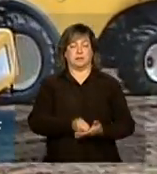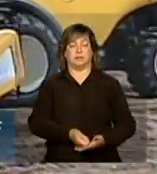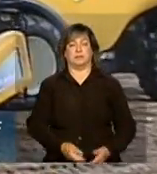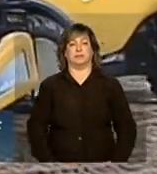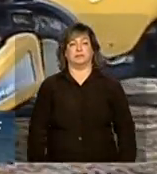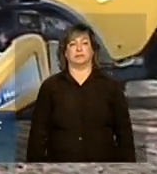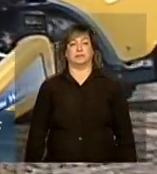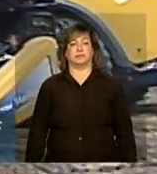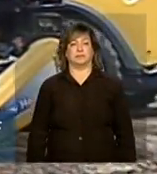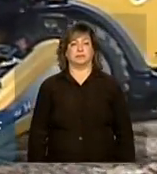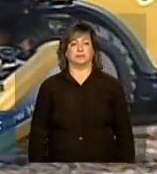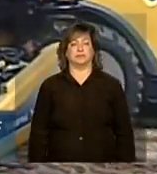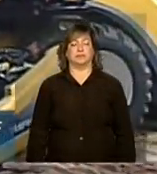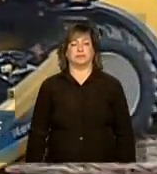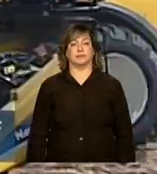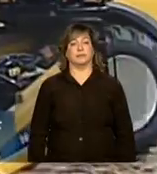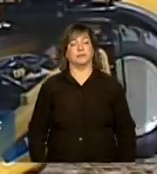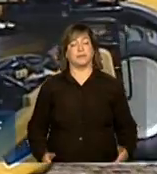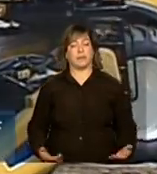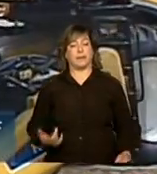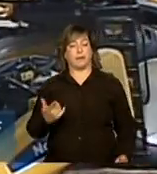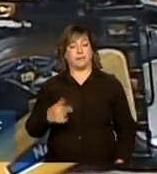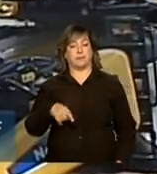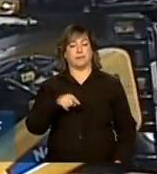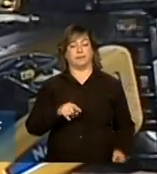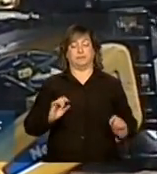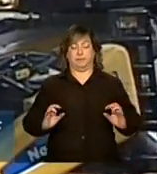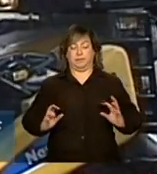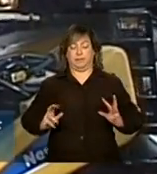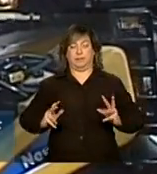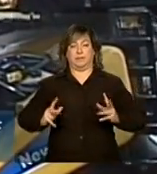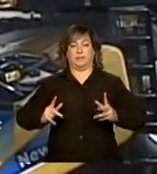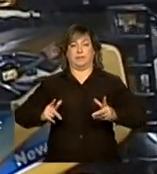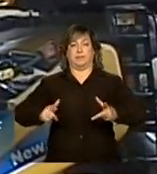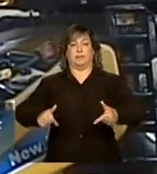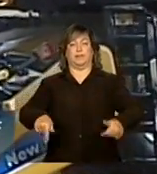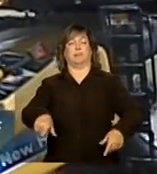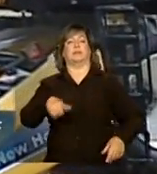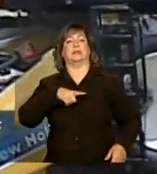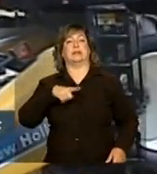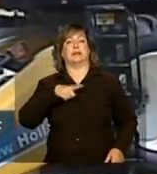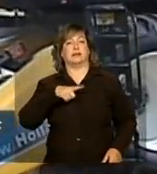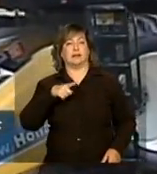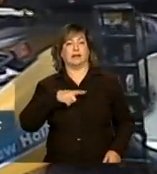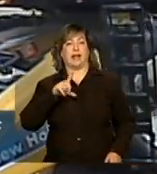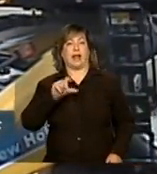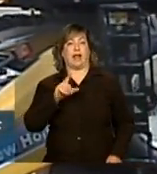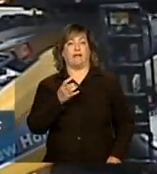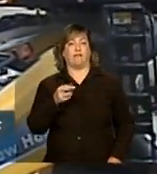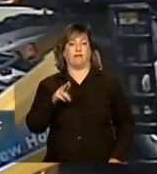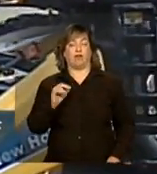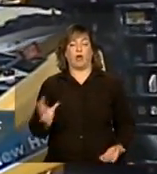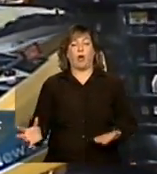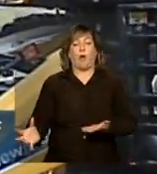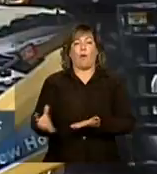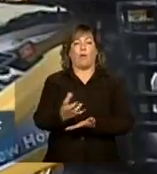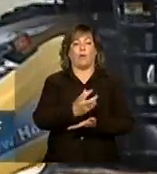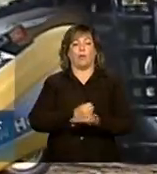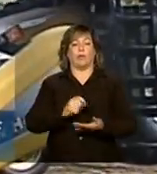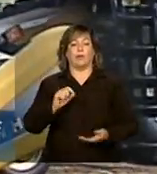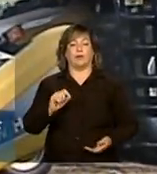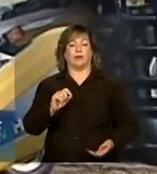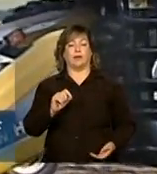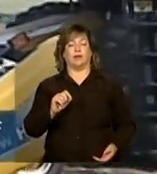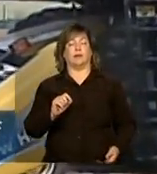federais então mais uma máquina está percorrendo esta lavoura em Lucas do Rio Verde uma máquina